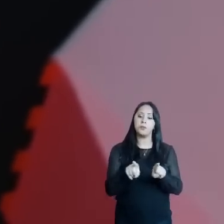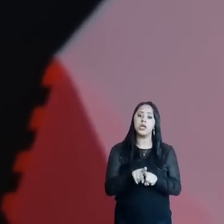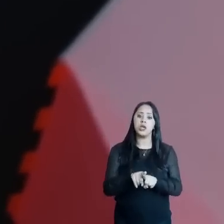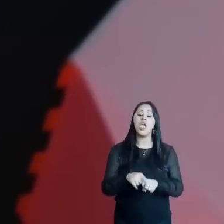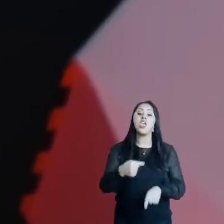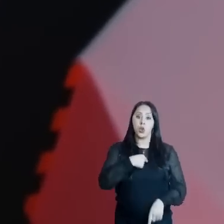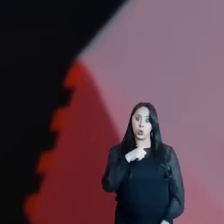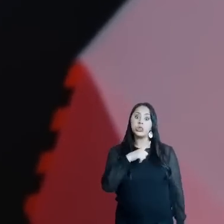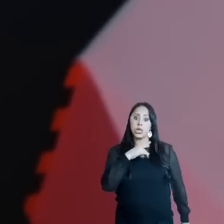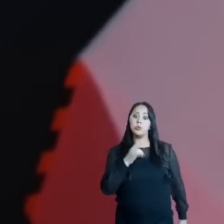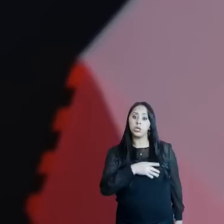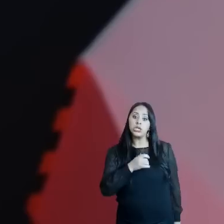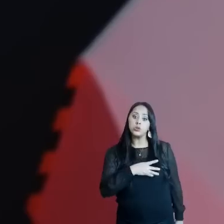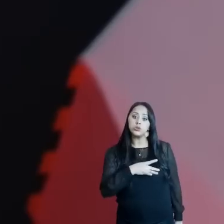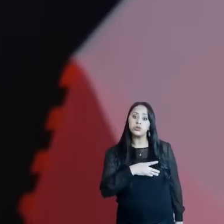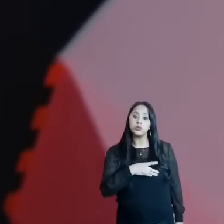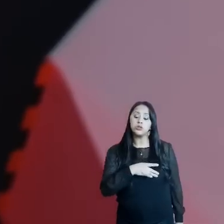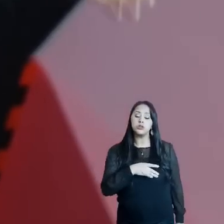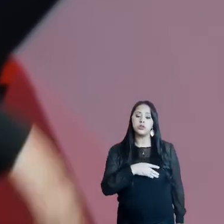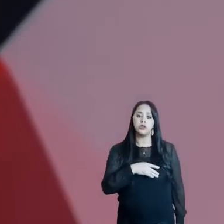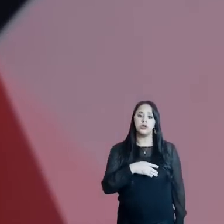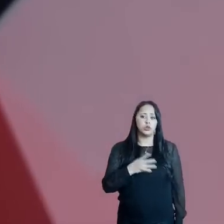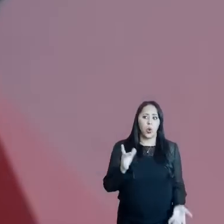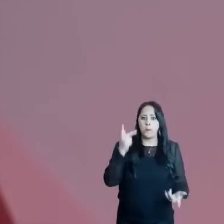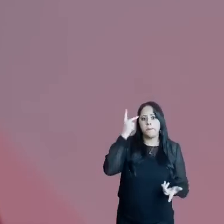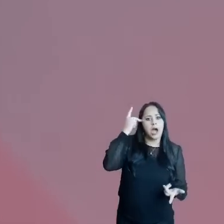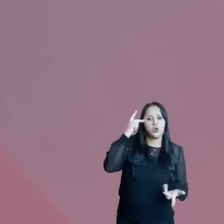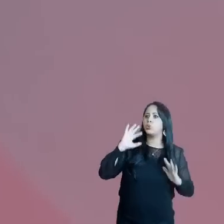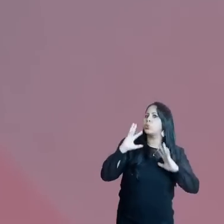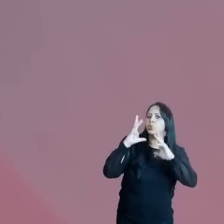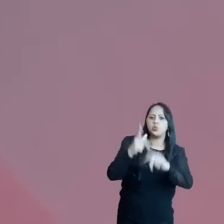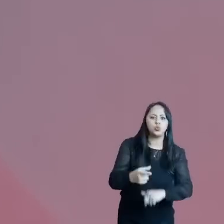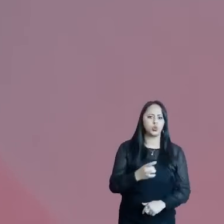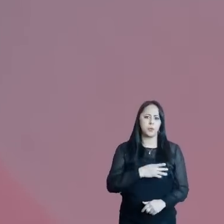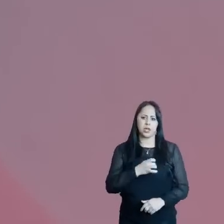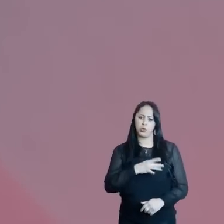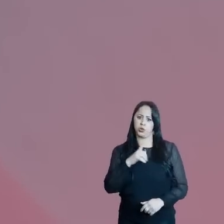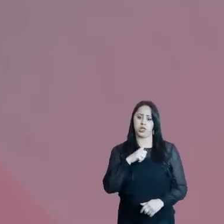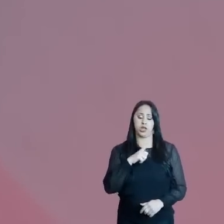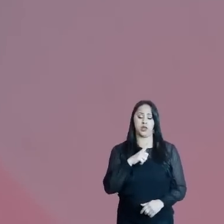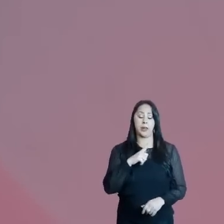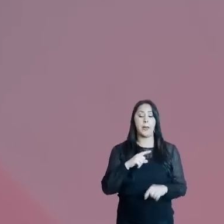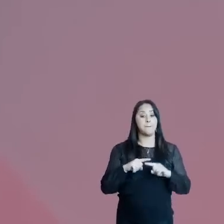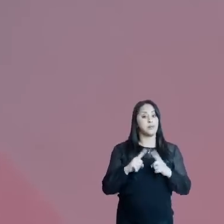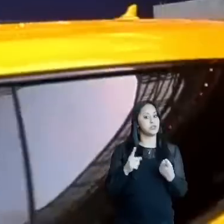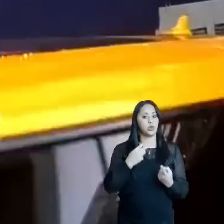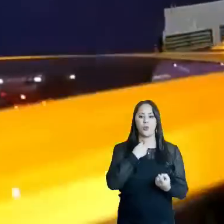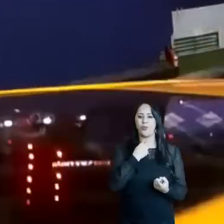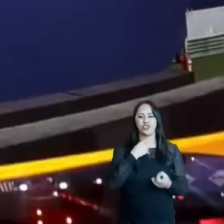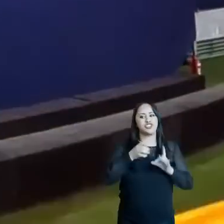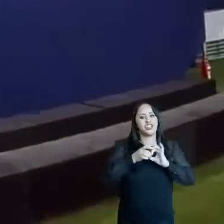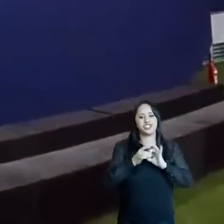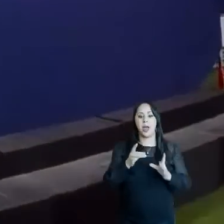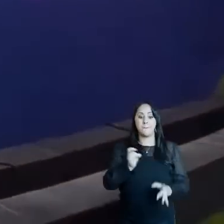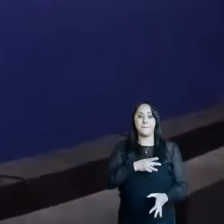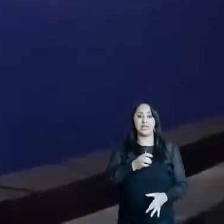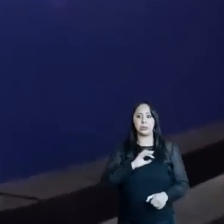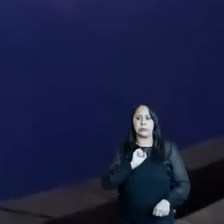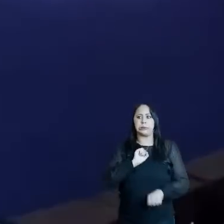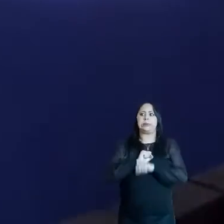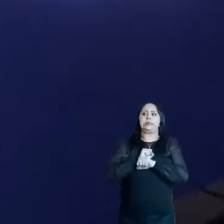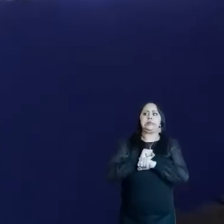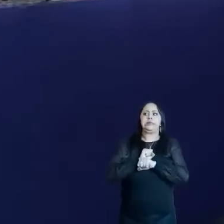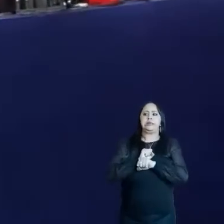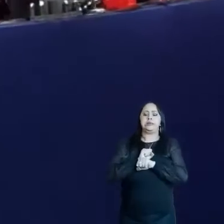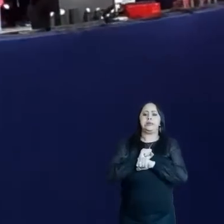medo. Existe um ditado popular que quem tem um negócio aí tem medo. Todo mundo tem medo. Agora, você não pode permitir que o medo te paralise, que a função